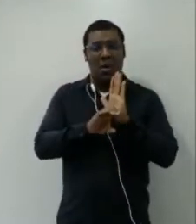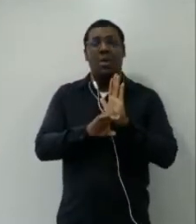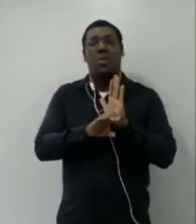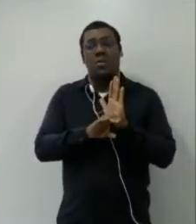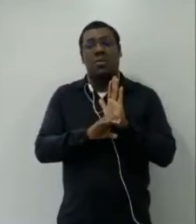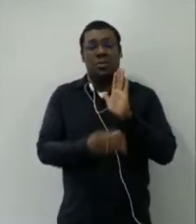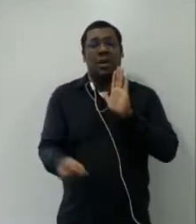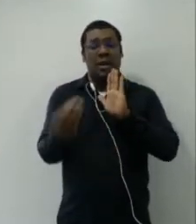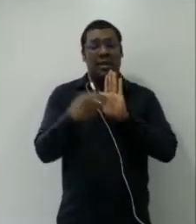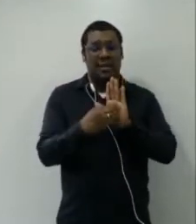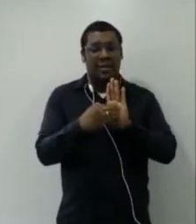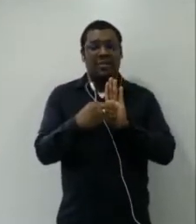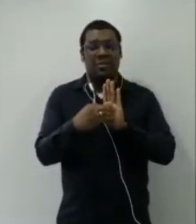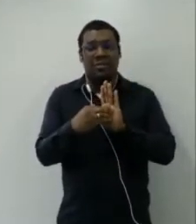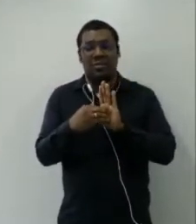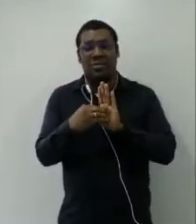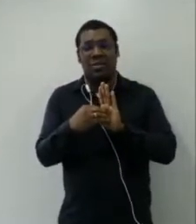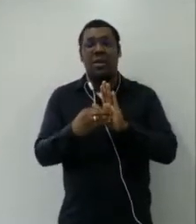como advogado,